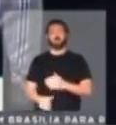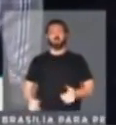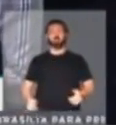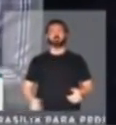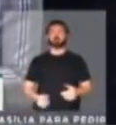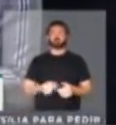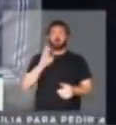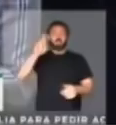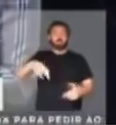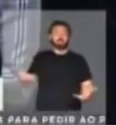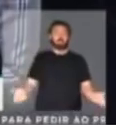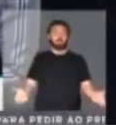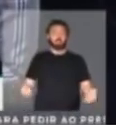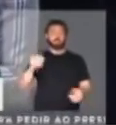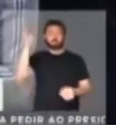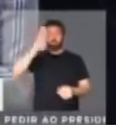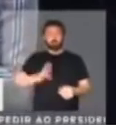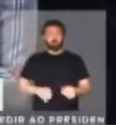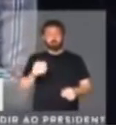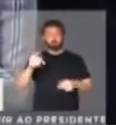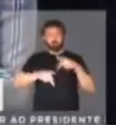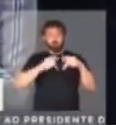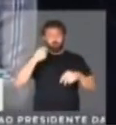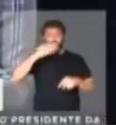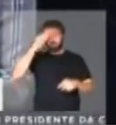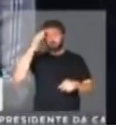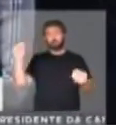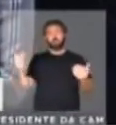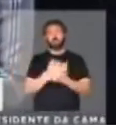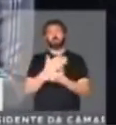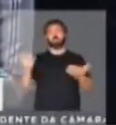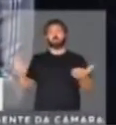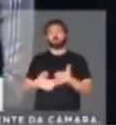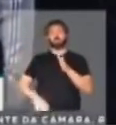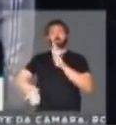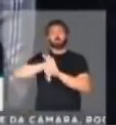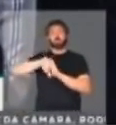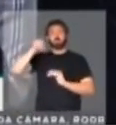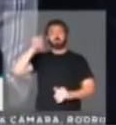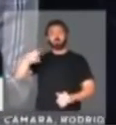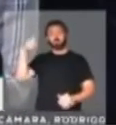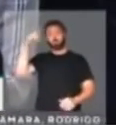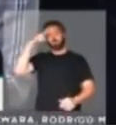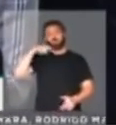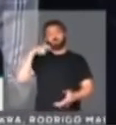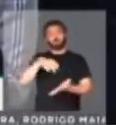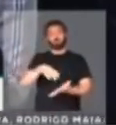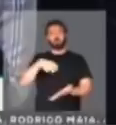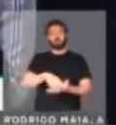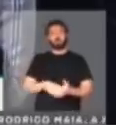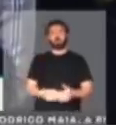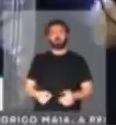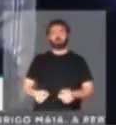razão. O povo brasileiro precisa saber que o que aconteceu agora foi crime e o Moro terá que pagar por isso. Fora Moro!